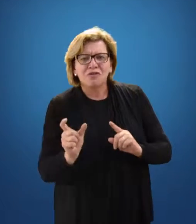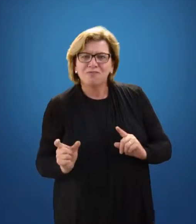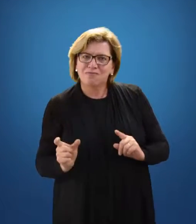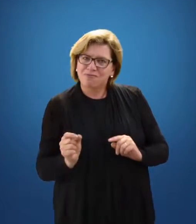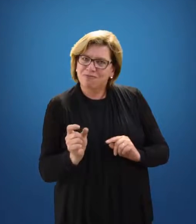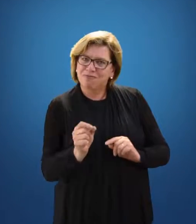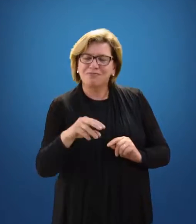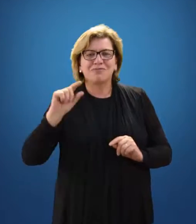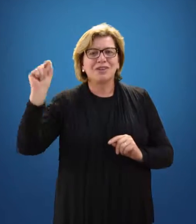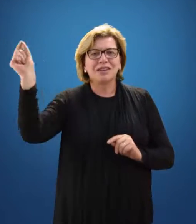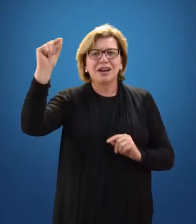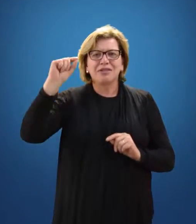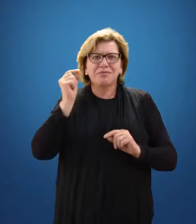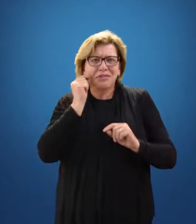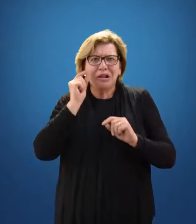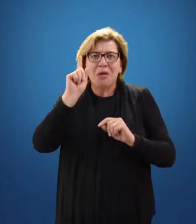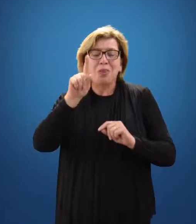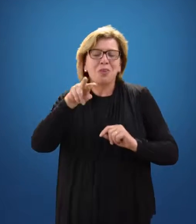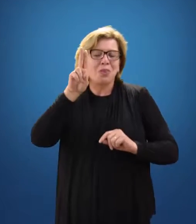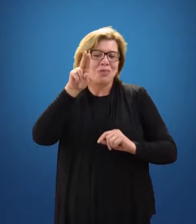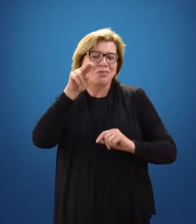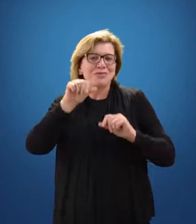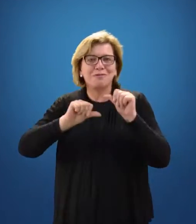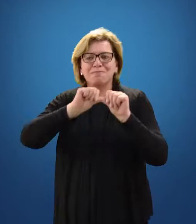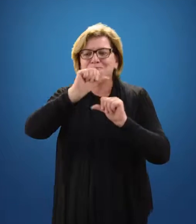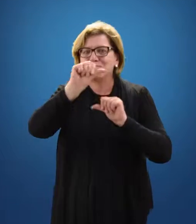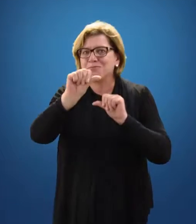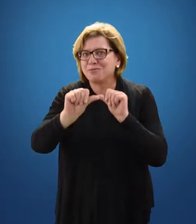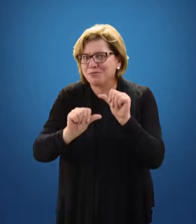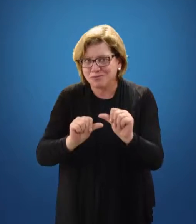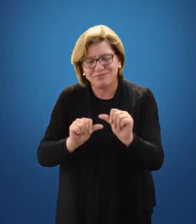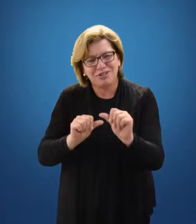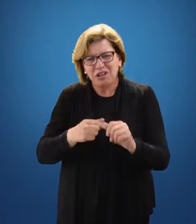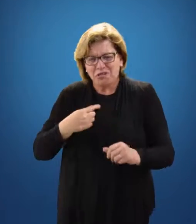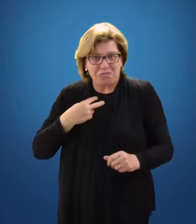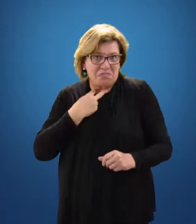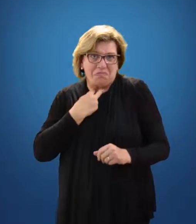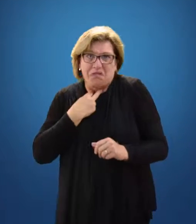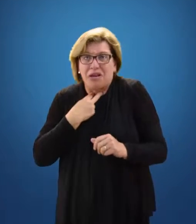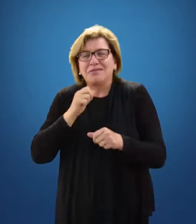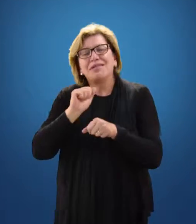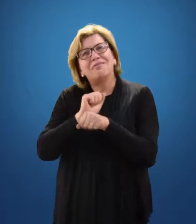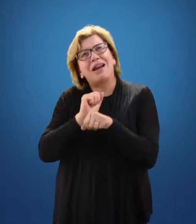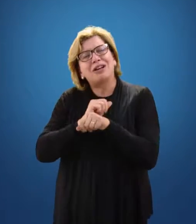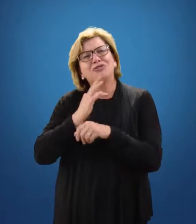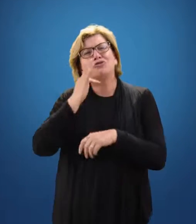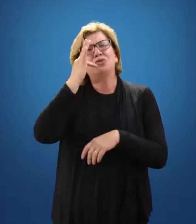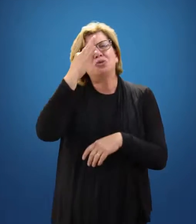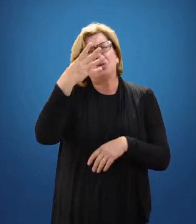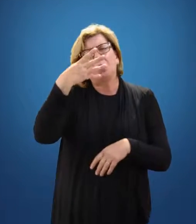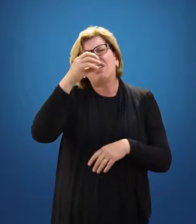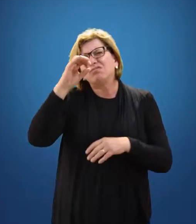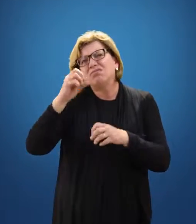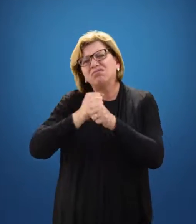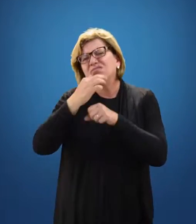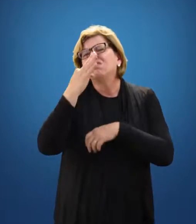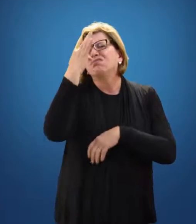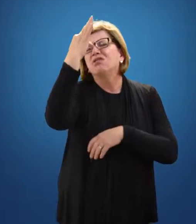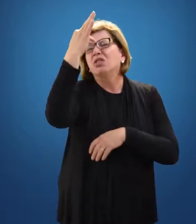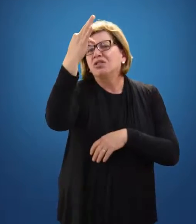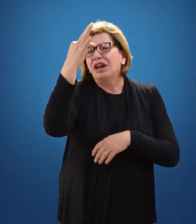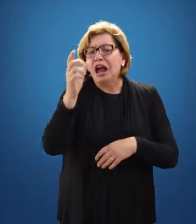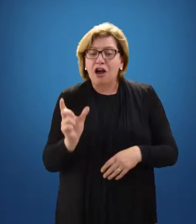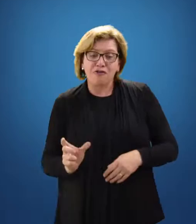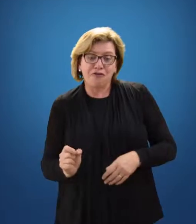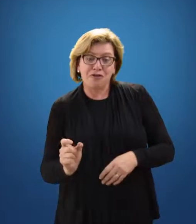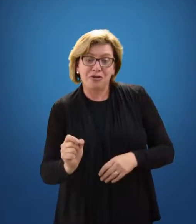são estáticas, elas não se transformam. Ninguém pode esperar que em 200 ou 400 anos alguma